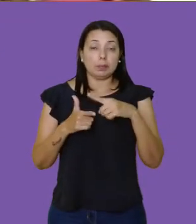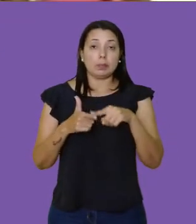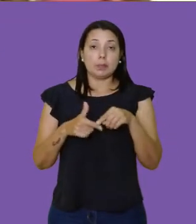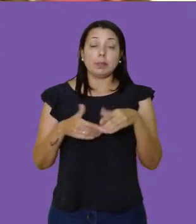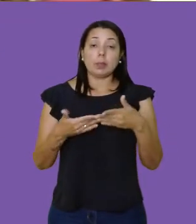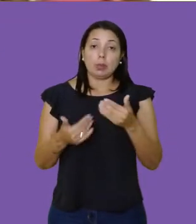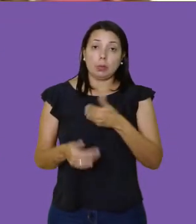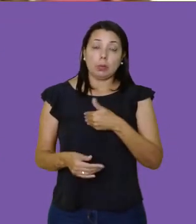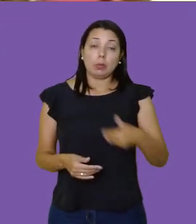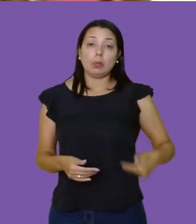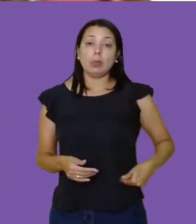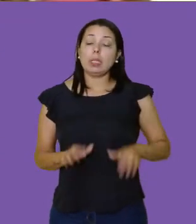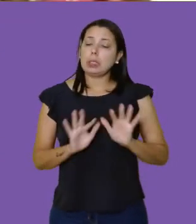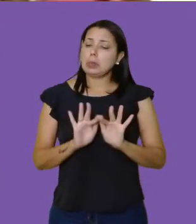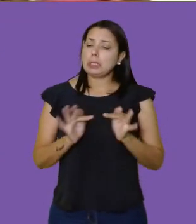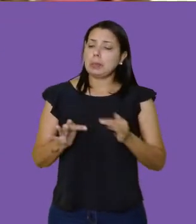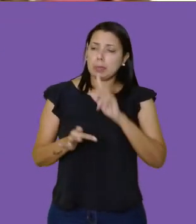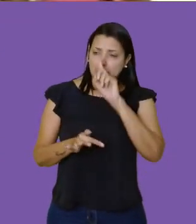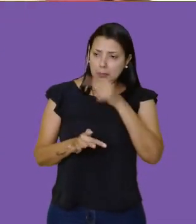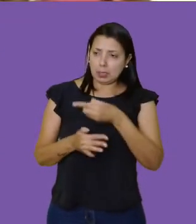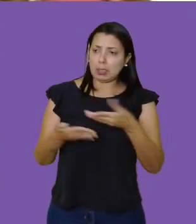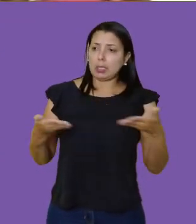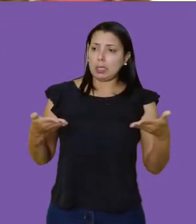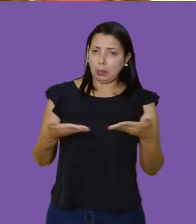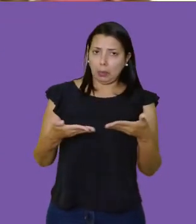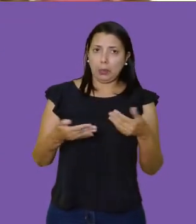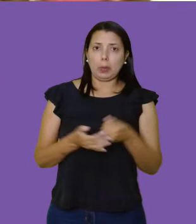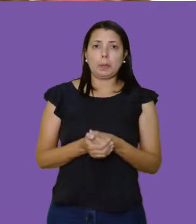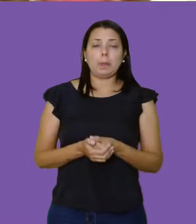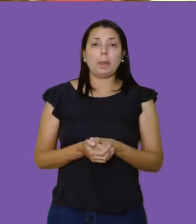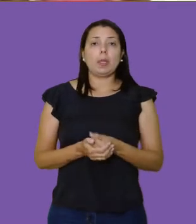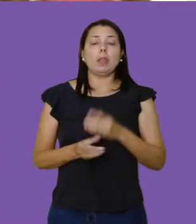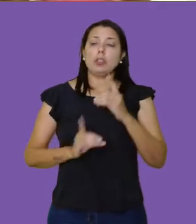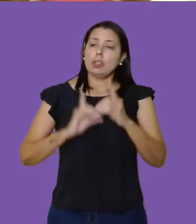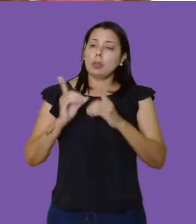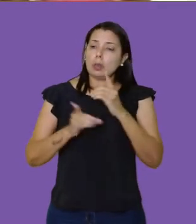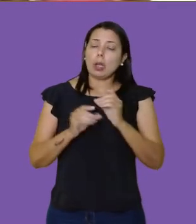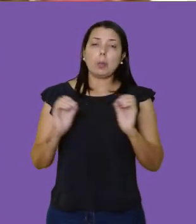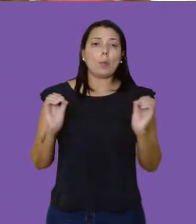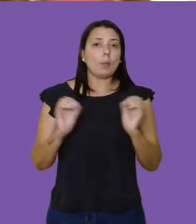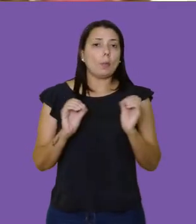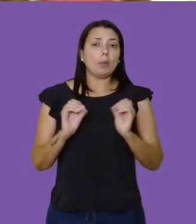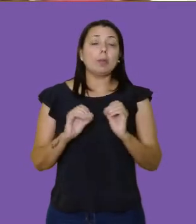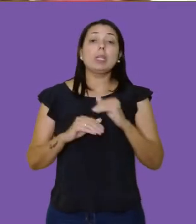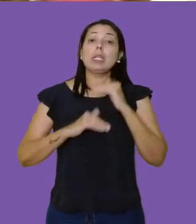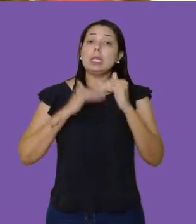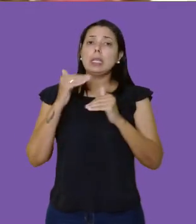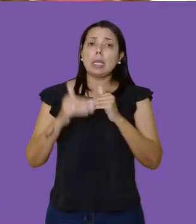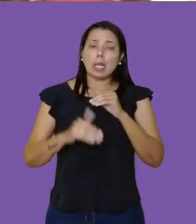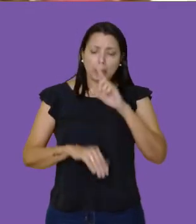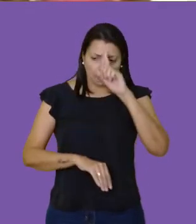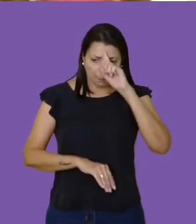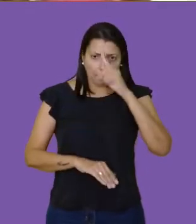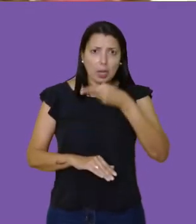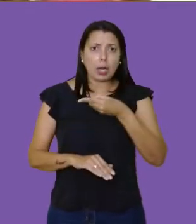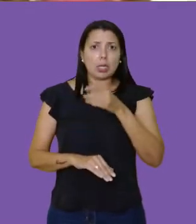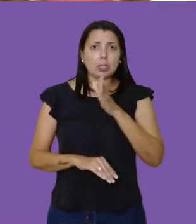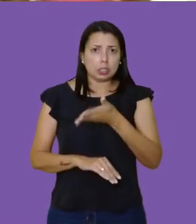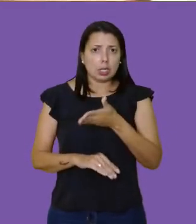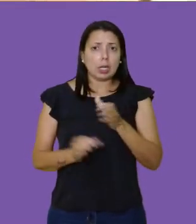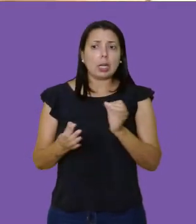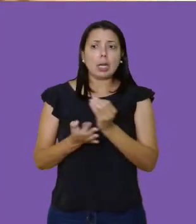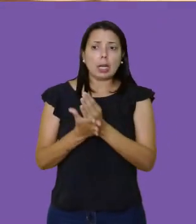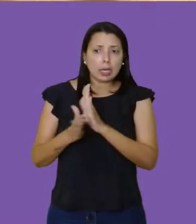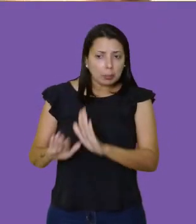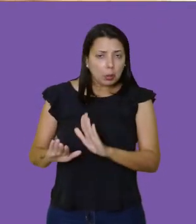O governo simplesmente manda uma medida provisória, sem conversar com ninguém, autoritária, que já extinguiu o